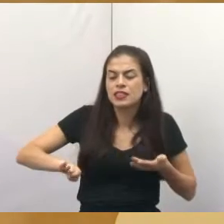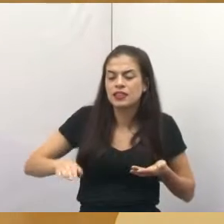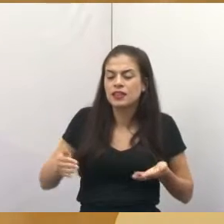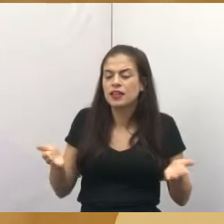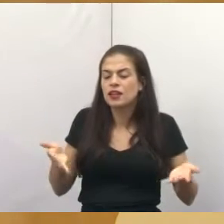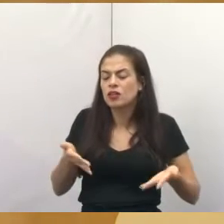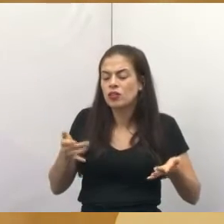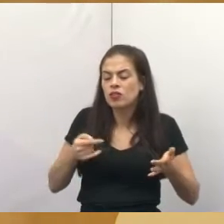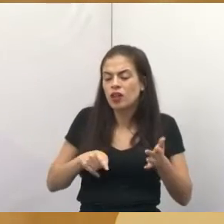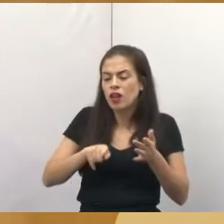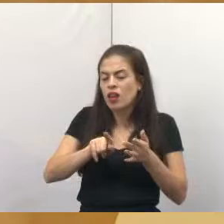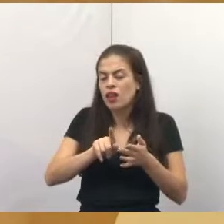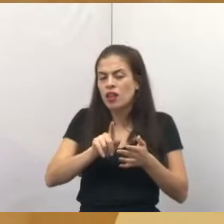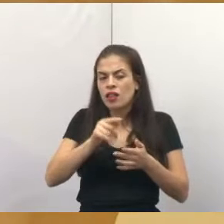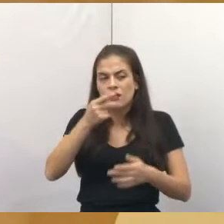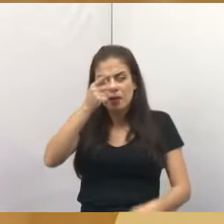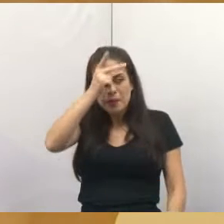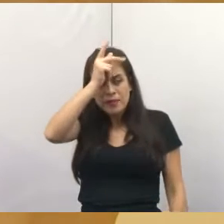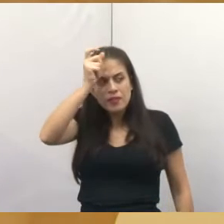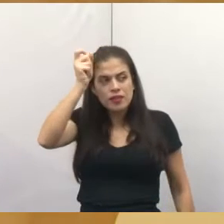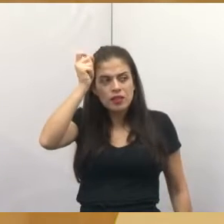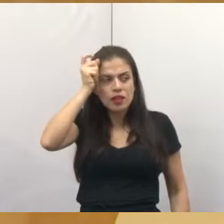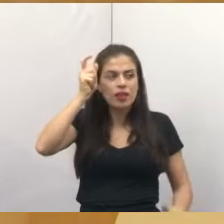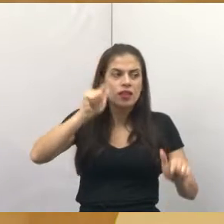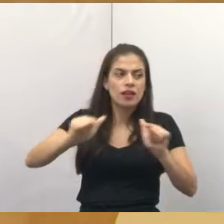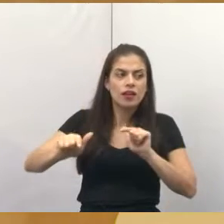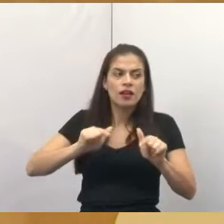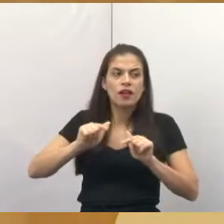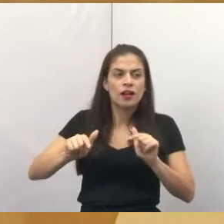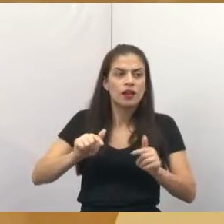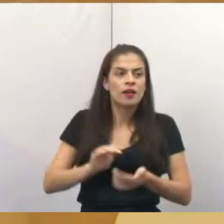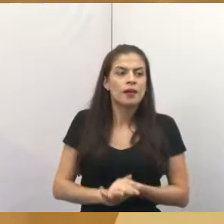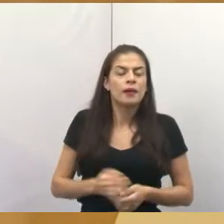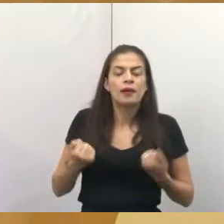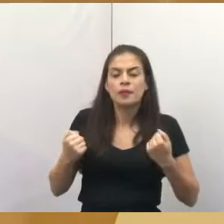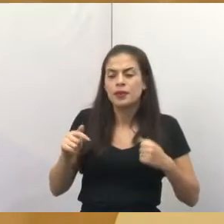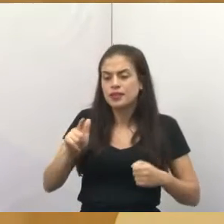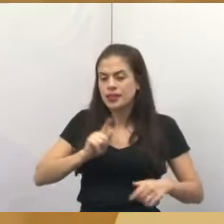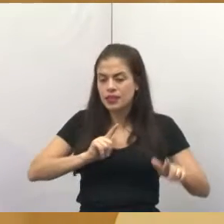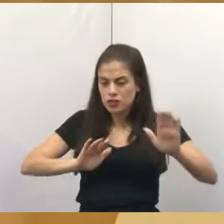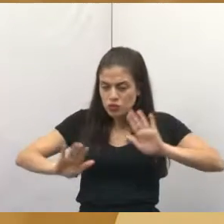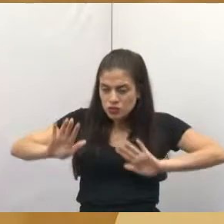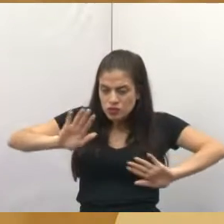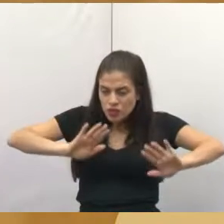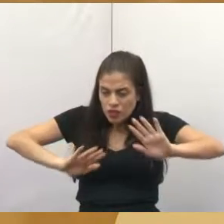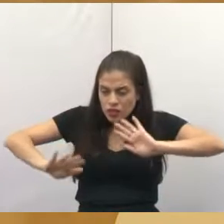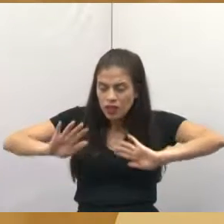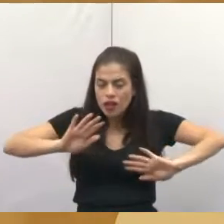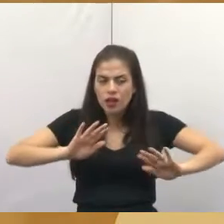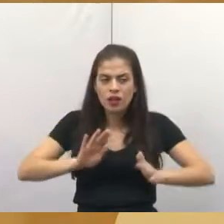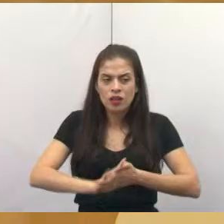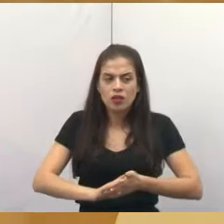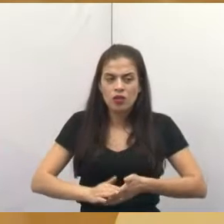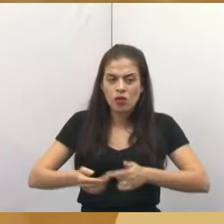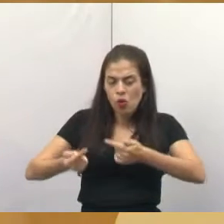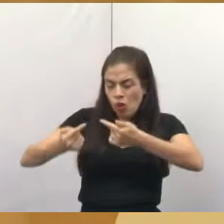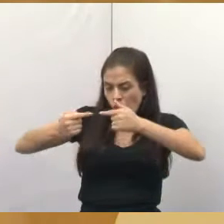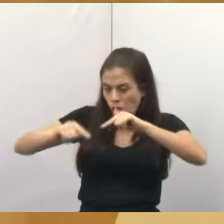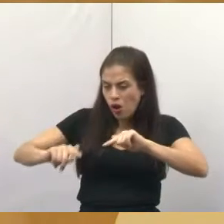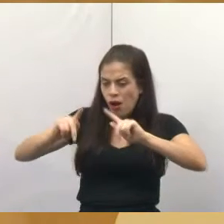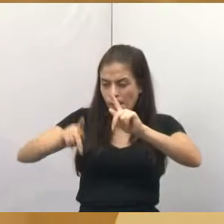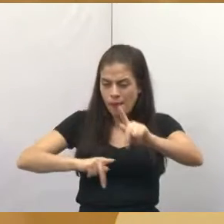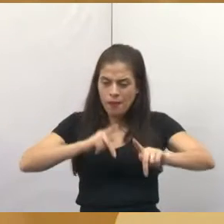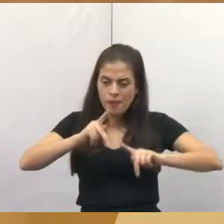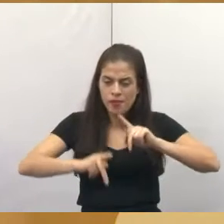temos que tomar muito cuidado, vereadores, para não colocar essa Câmara Legislativa contra a população. E é